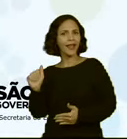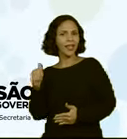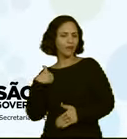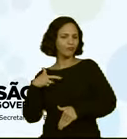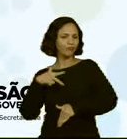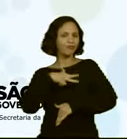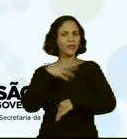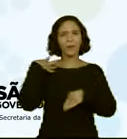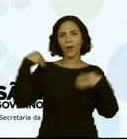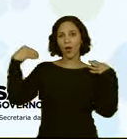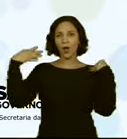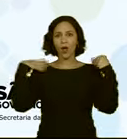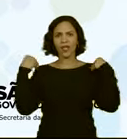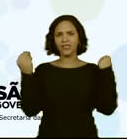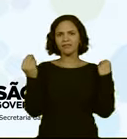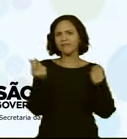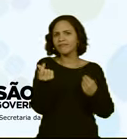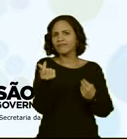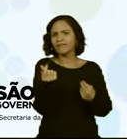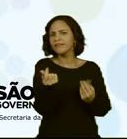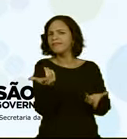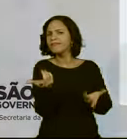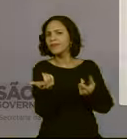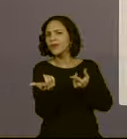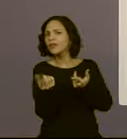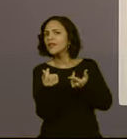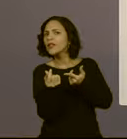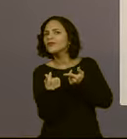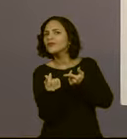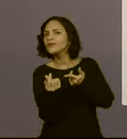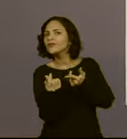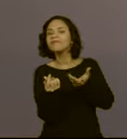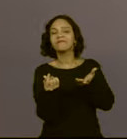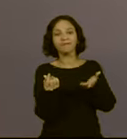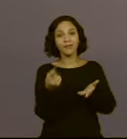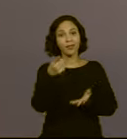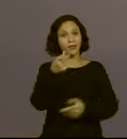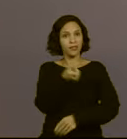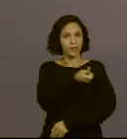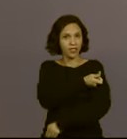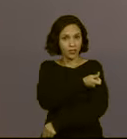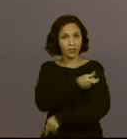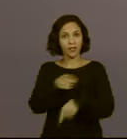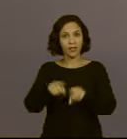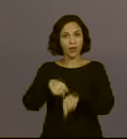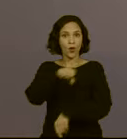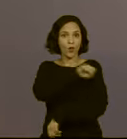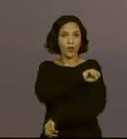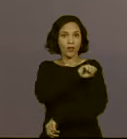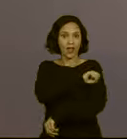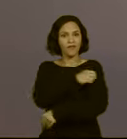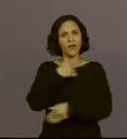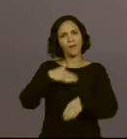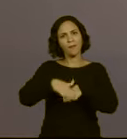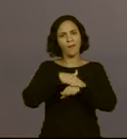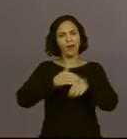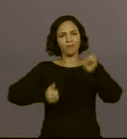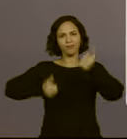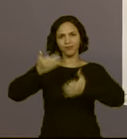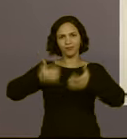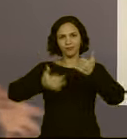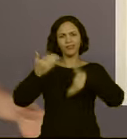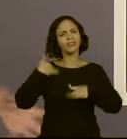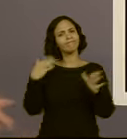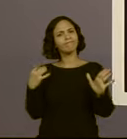cestos e oitavos anos estão conosco nessa conversa e aí a gente começa a pensar Afinal Será que